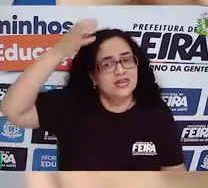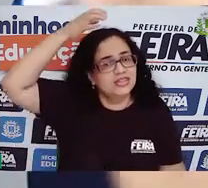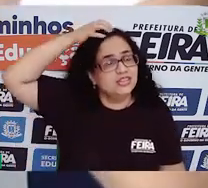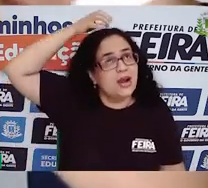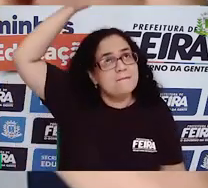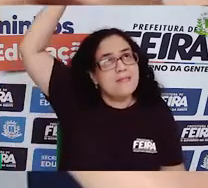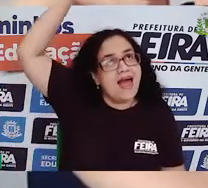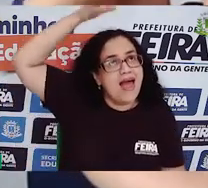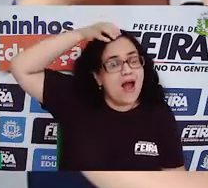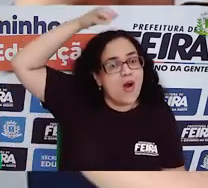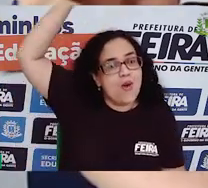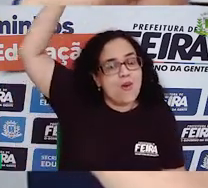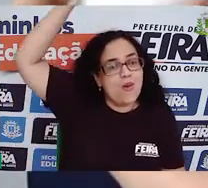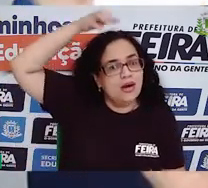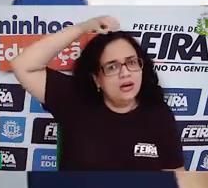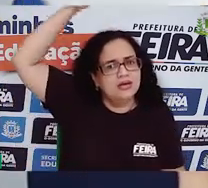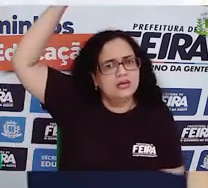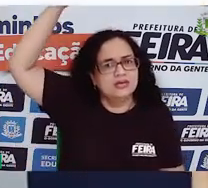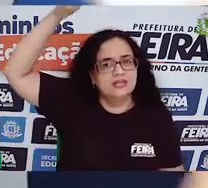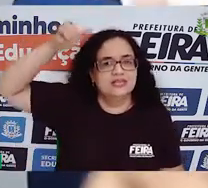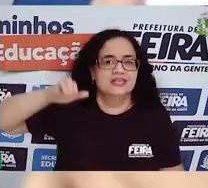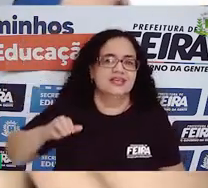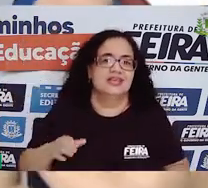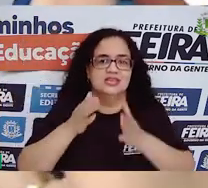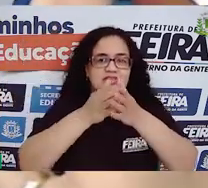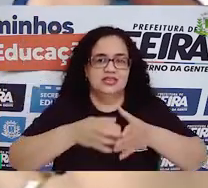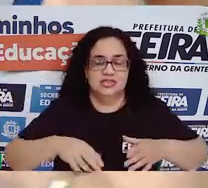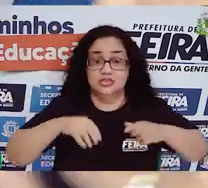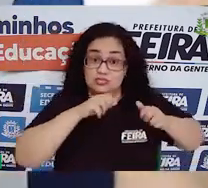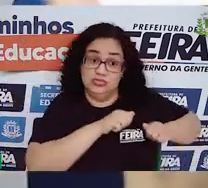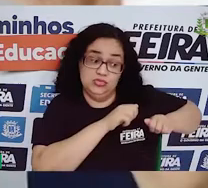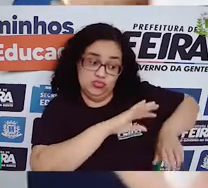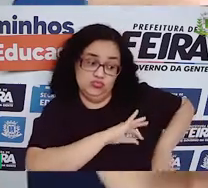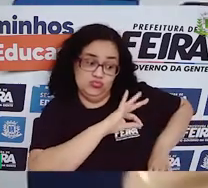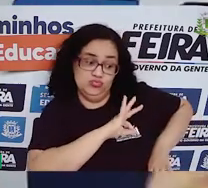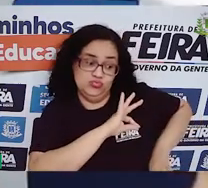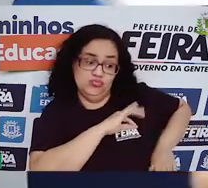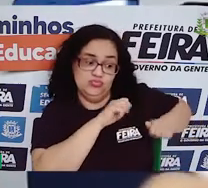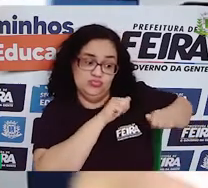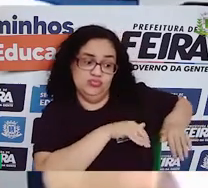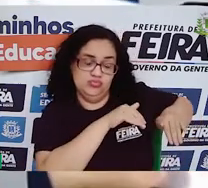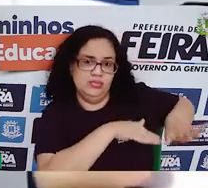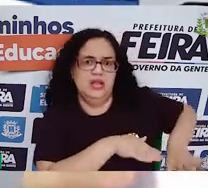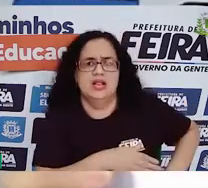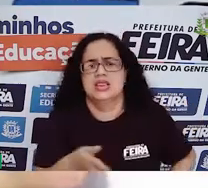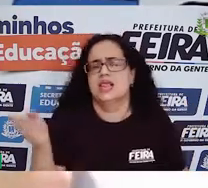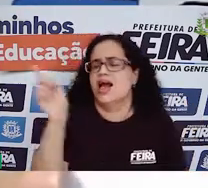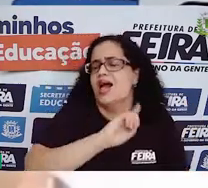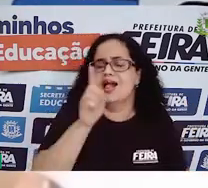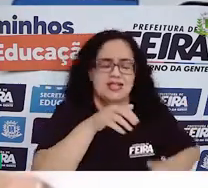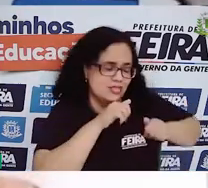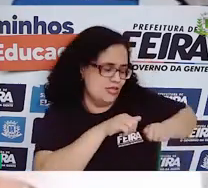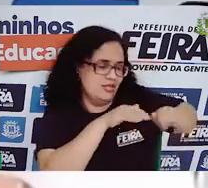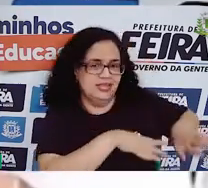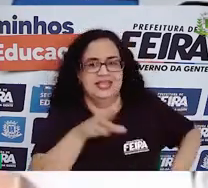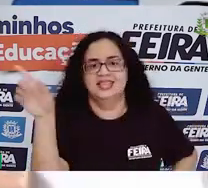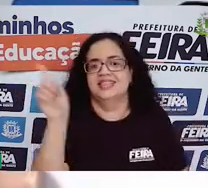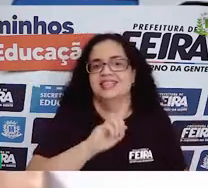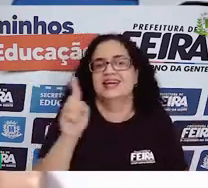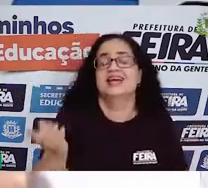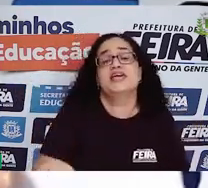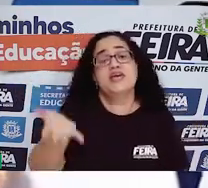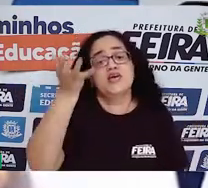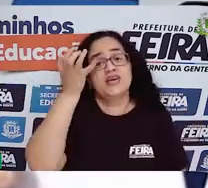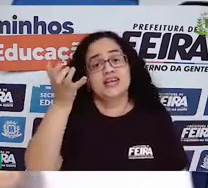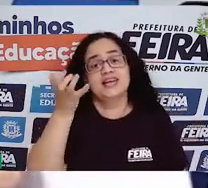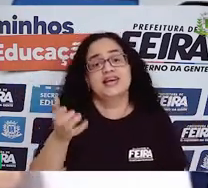um chapéu. Um chapéu de soldado. E a folha disse, não, eu